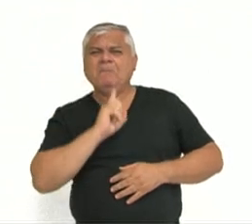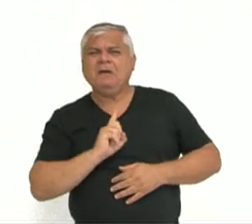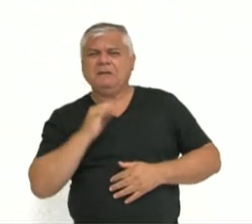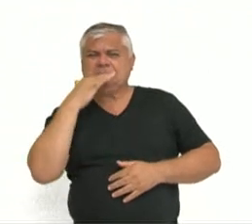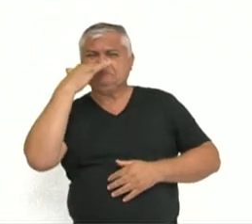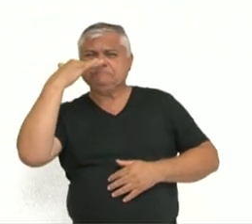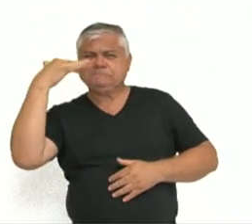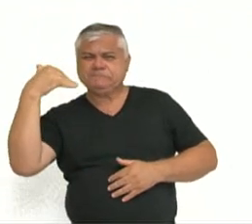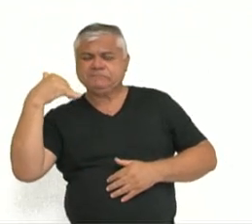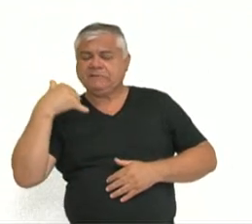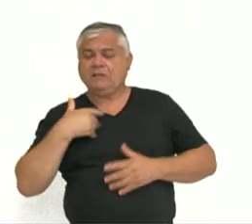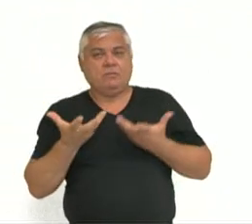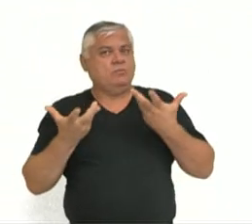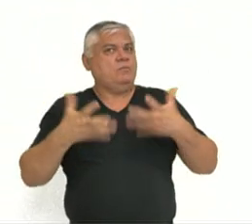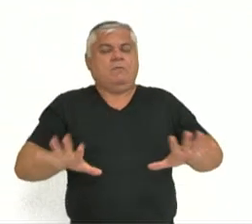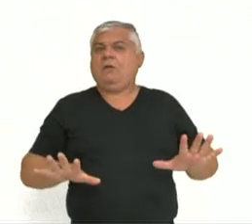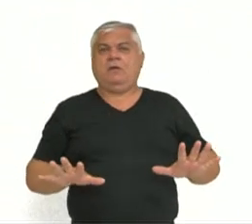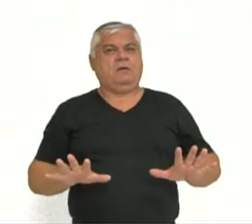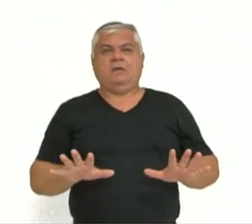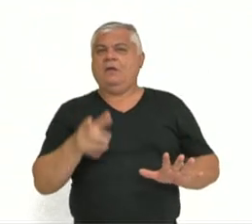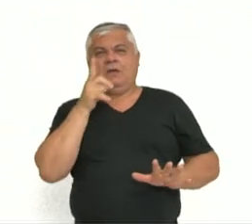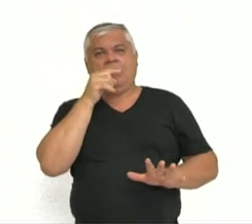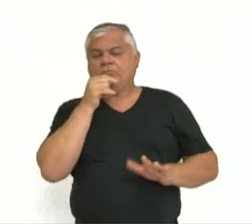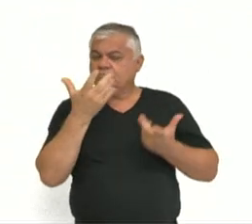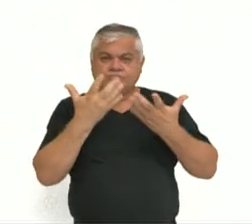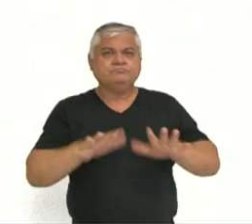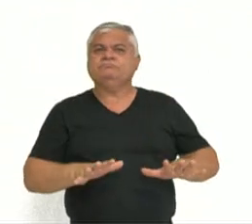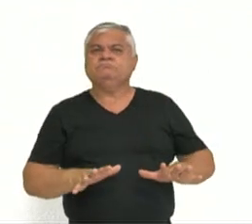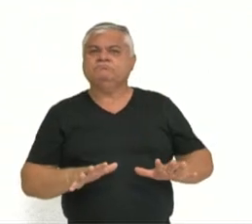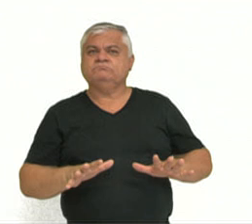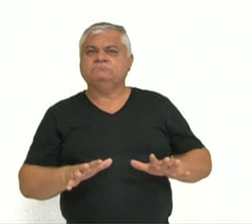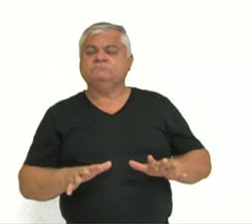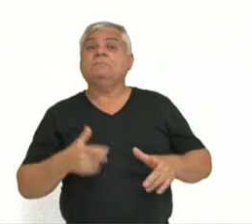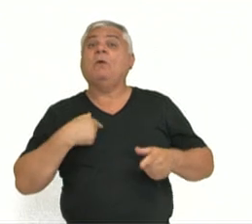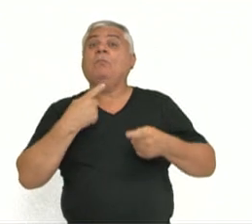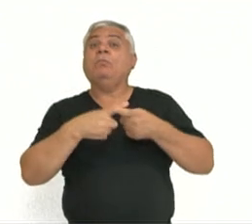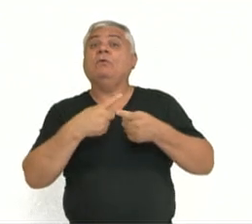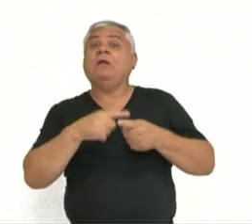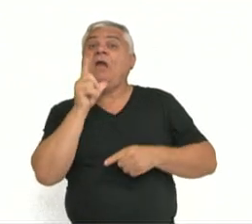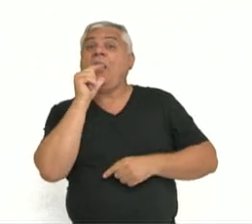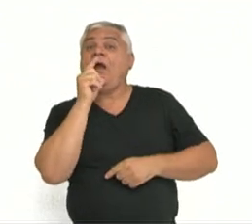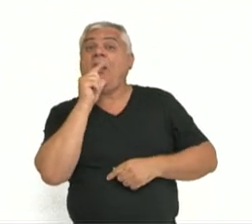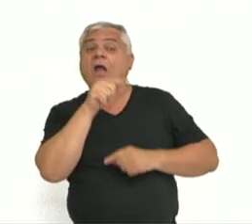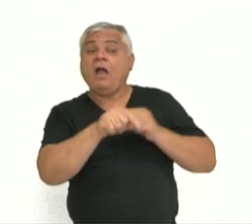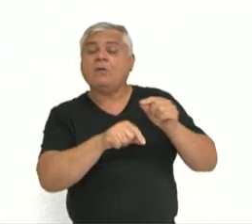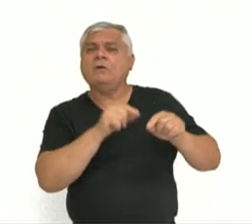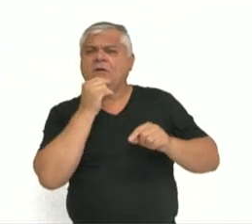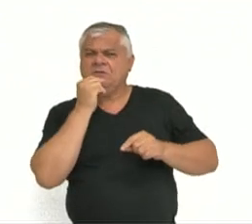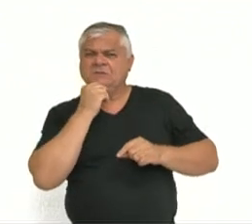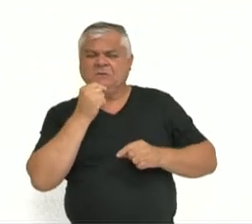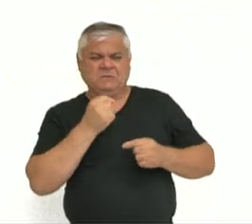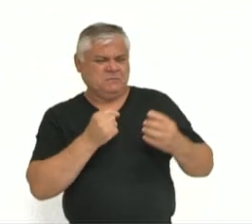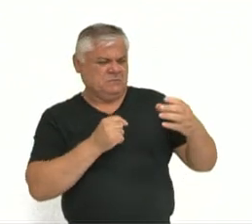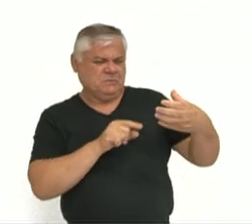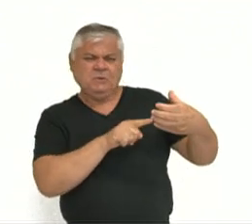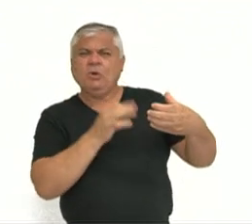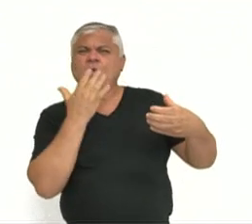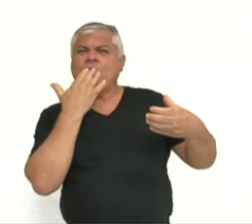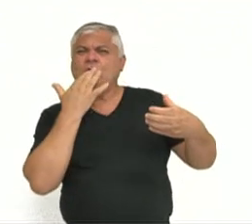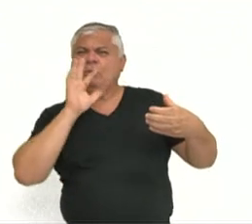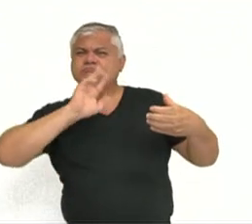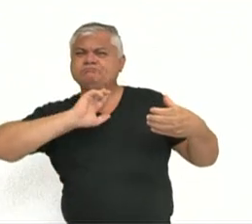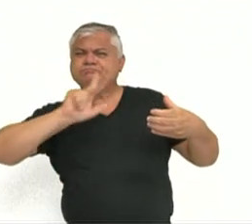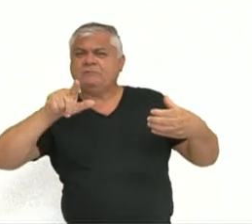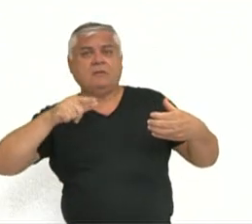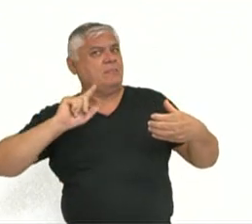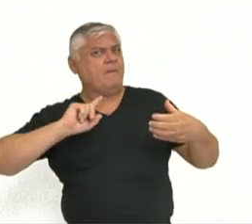bate-pronto eles se recusaram a tomar esse tipo de água porque sabe o que uma água como aspecto físico não